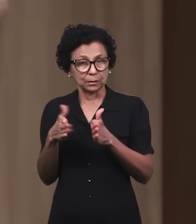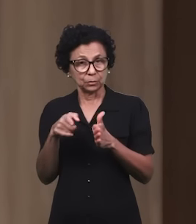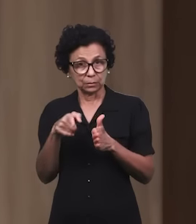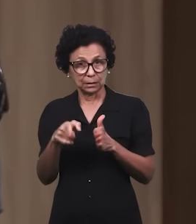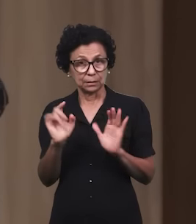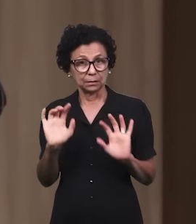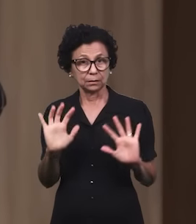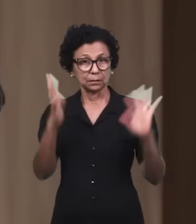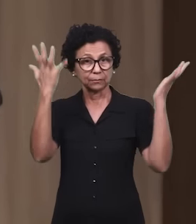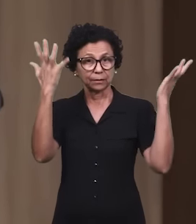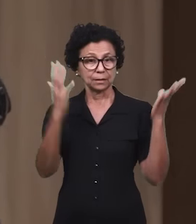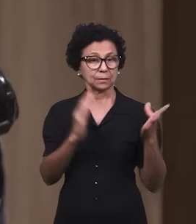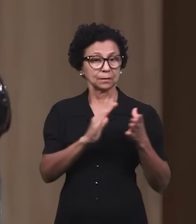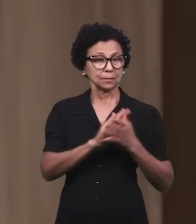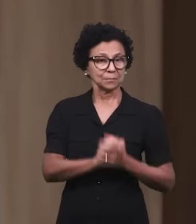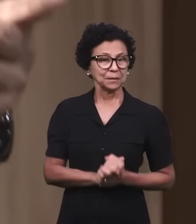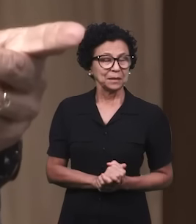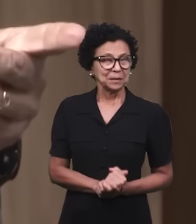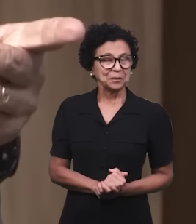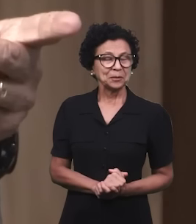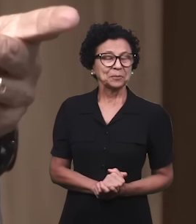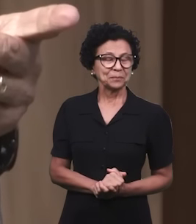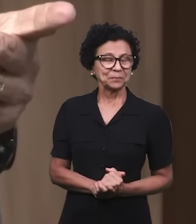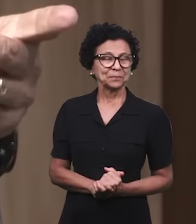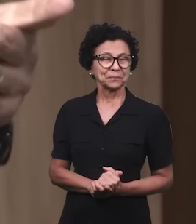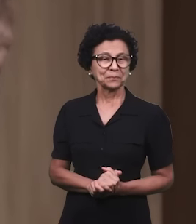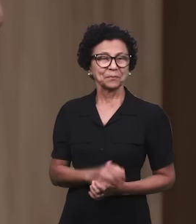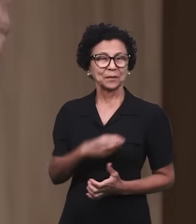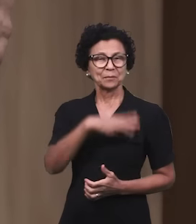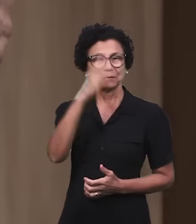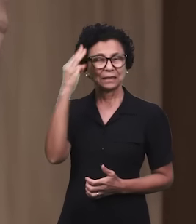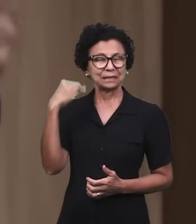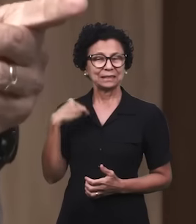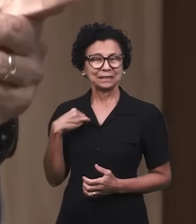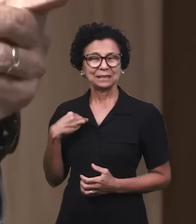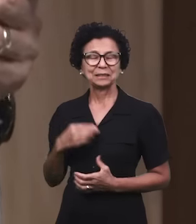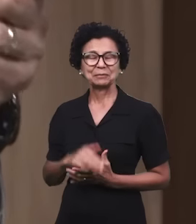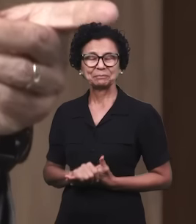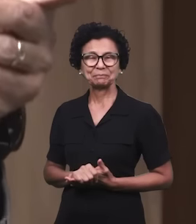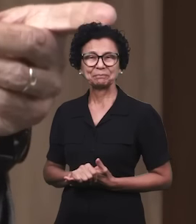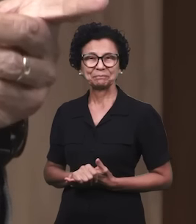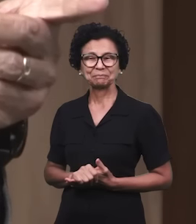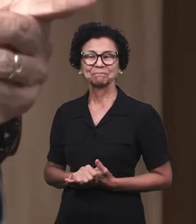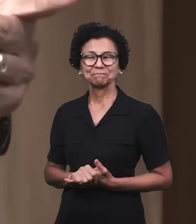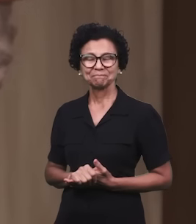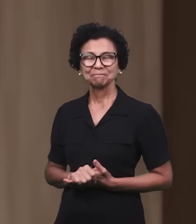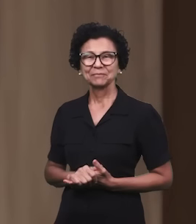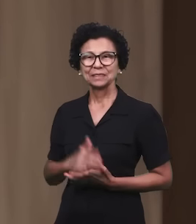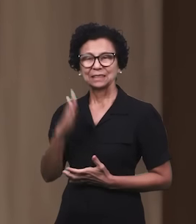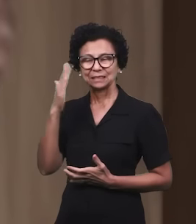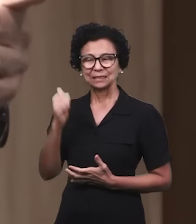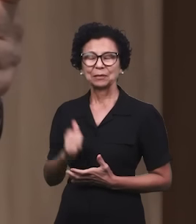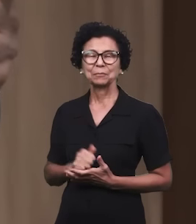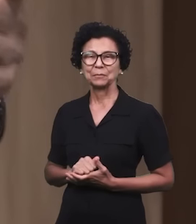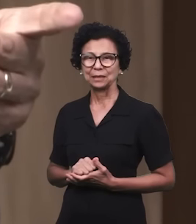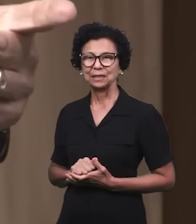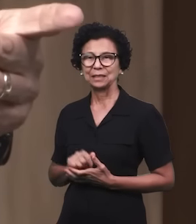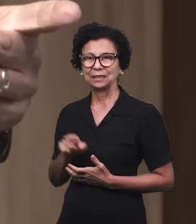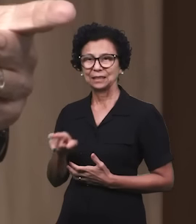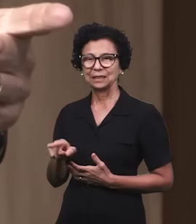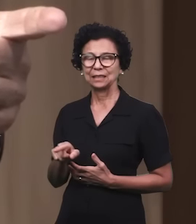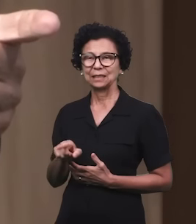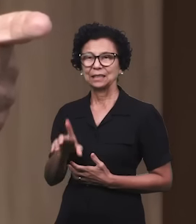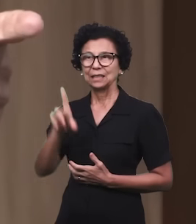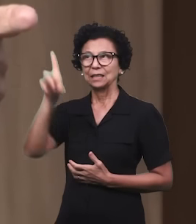a convicção de que o Senhor Jesus, ele tinha em si mesmo a bênção do